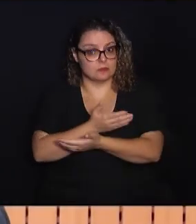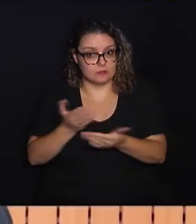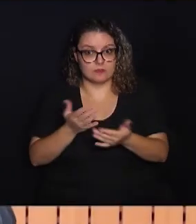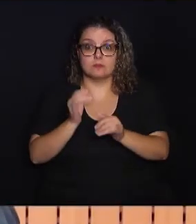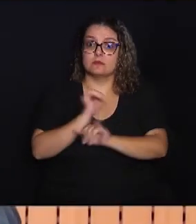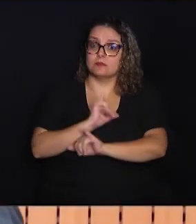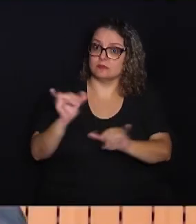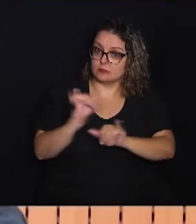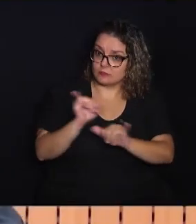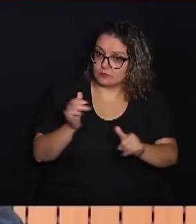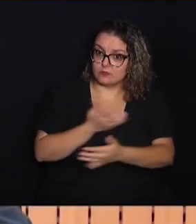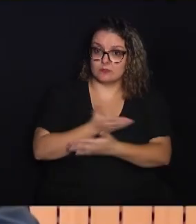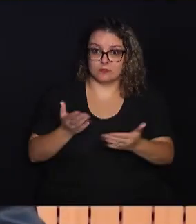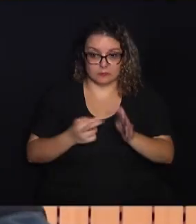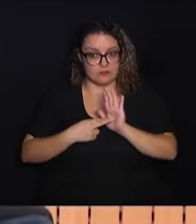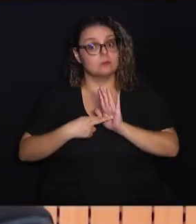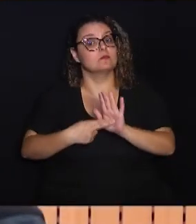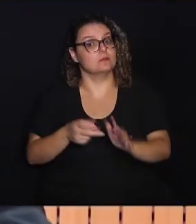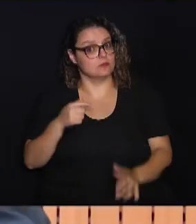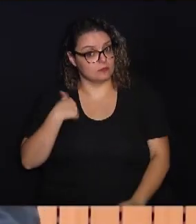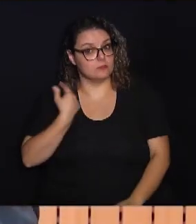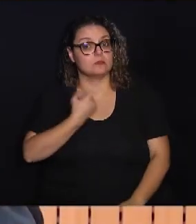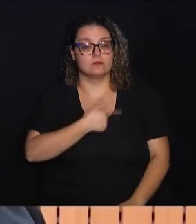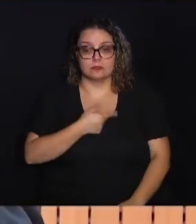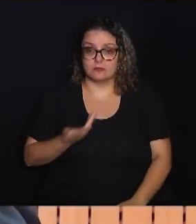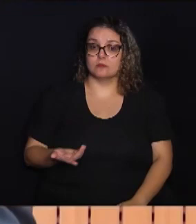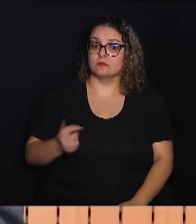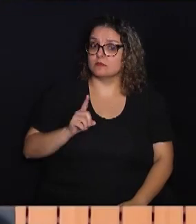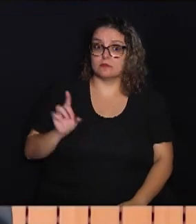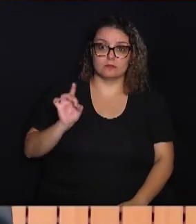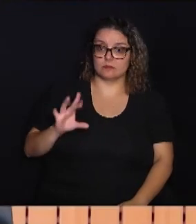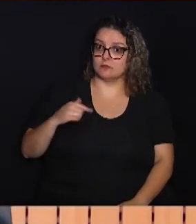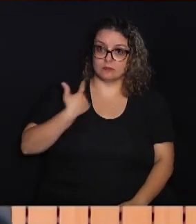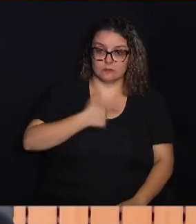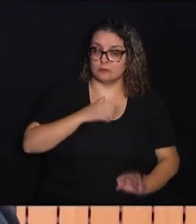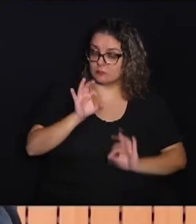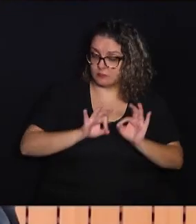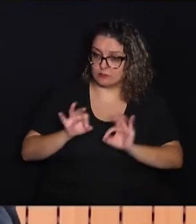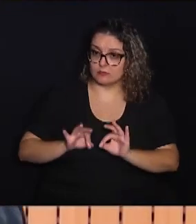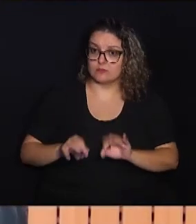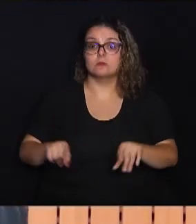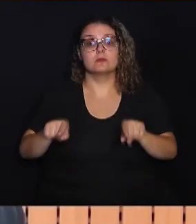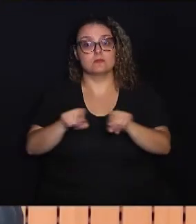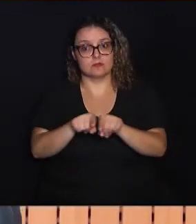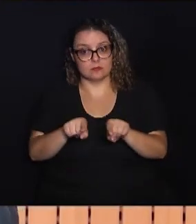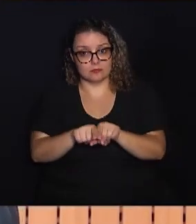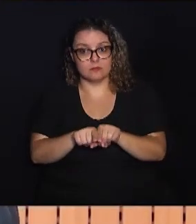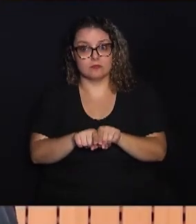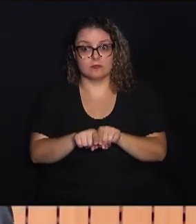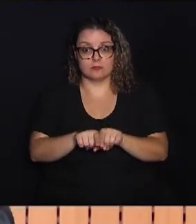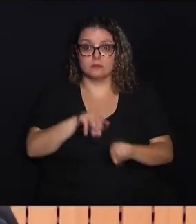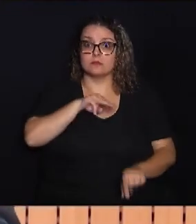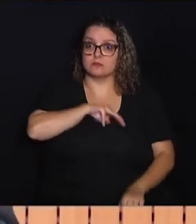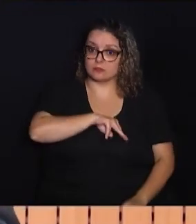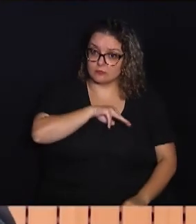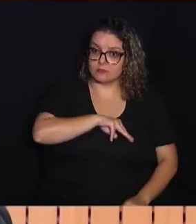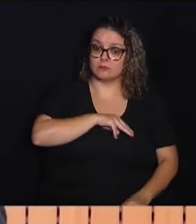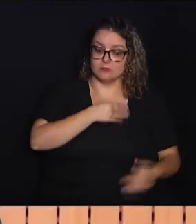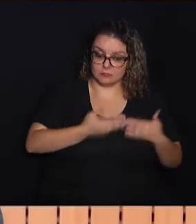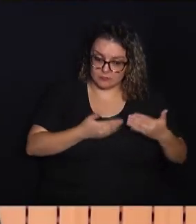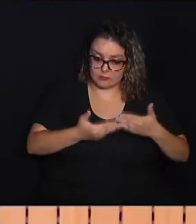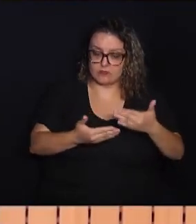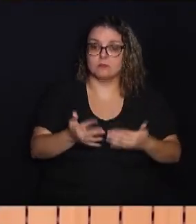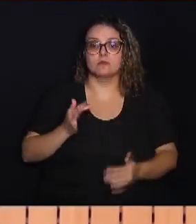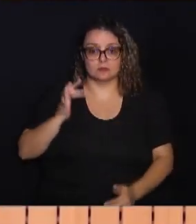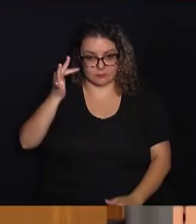campanha vocês nos representaram não só no nosso projeto mas nas tarefas que nós temos para